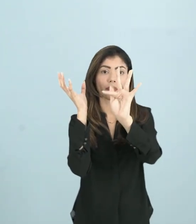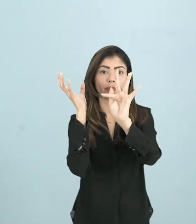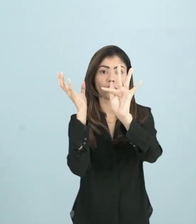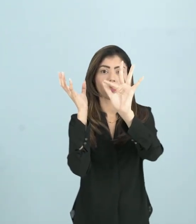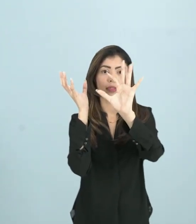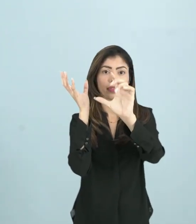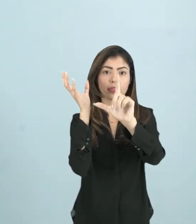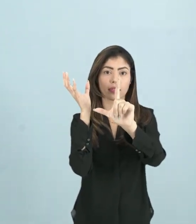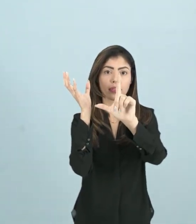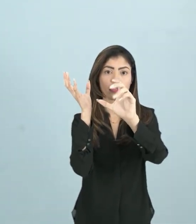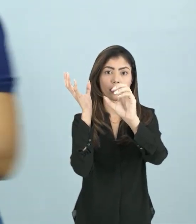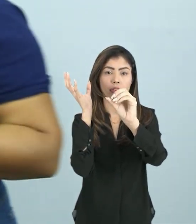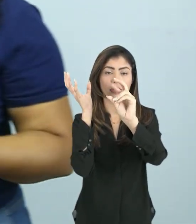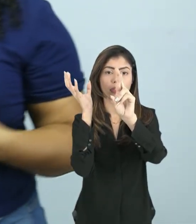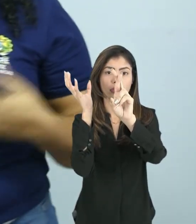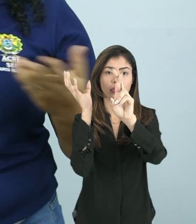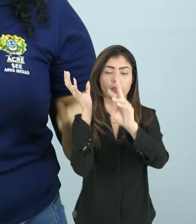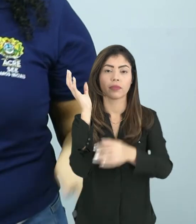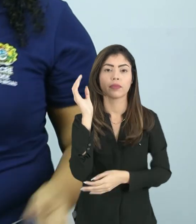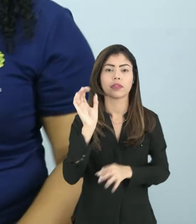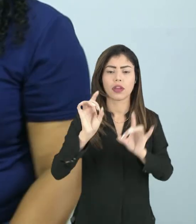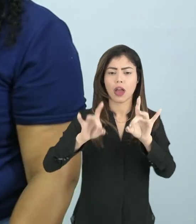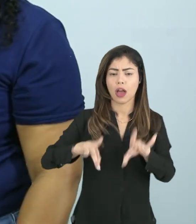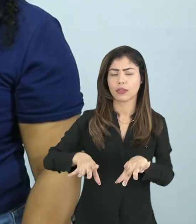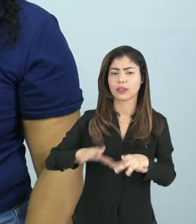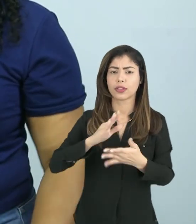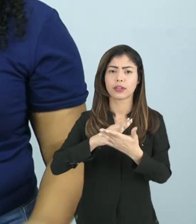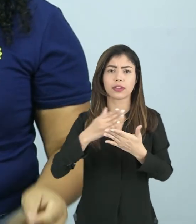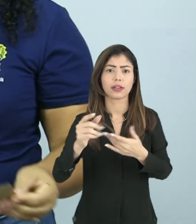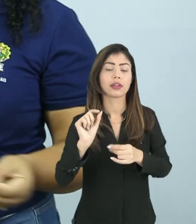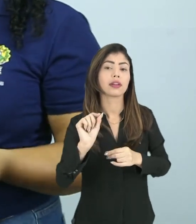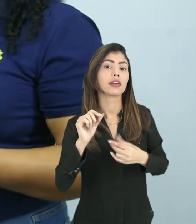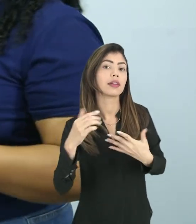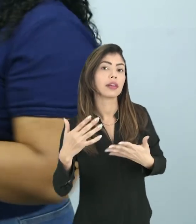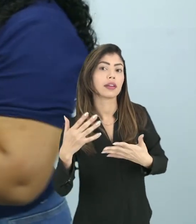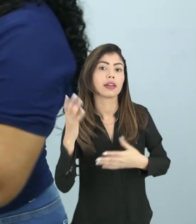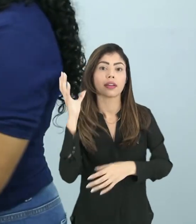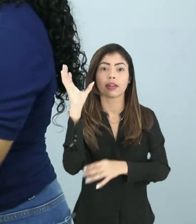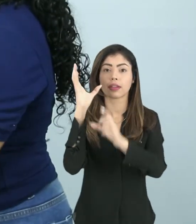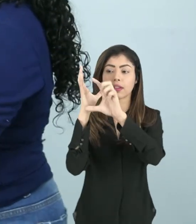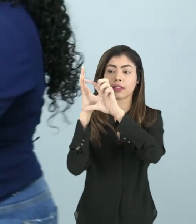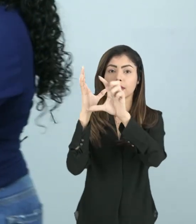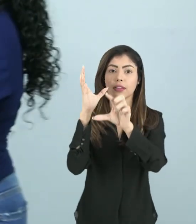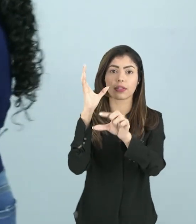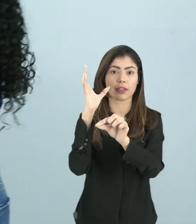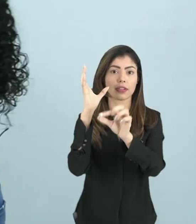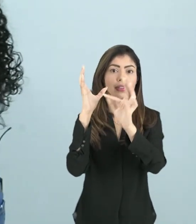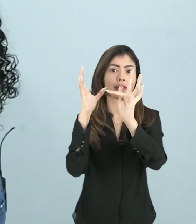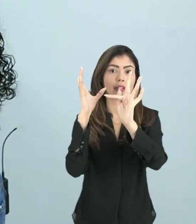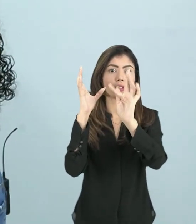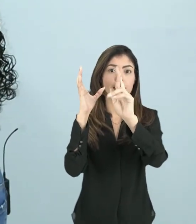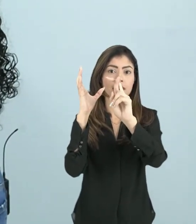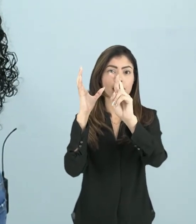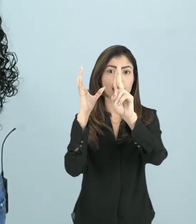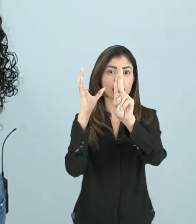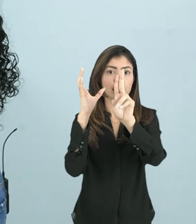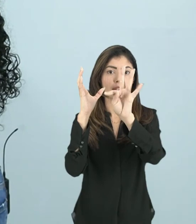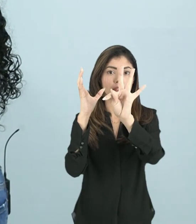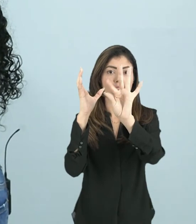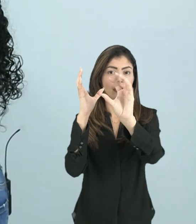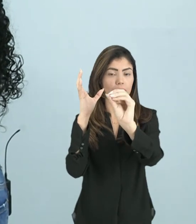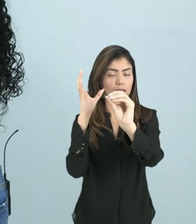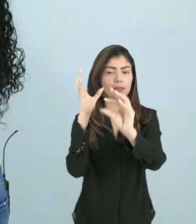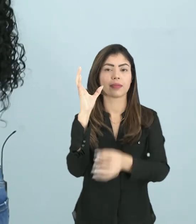Vamos colocar a flor. E a última parte que nasceu foi o fruto. Vamos colocar o fruto